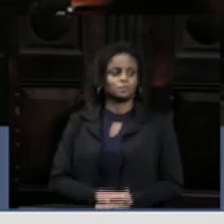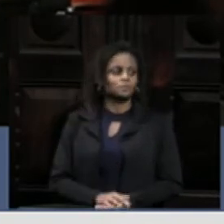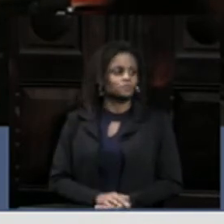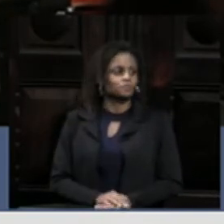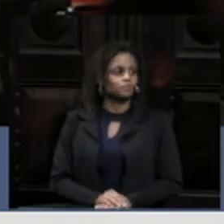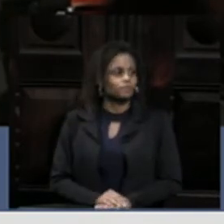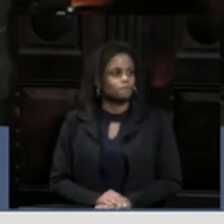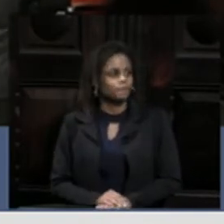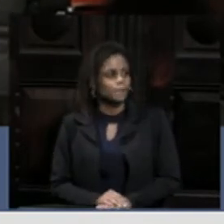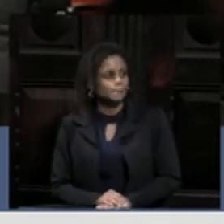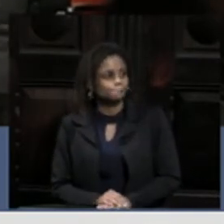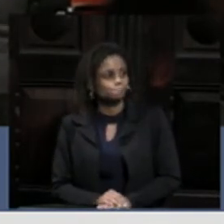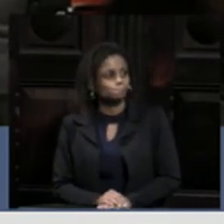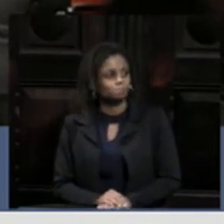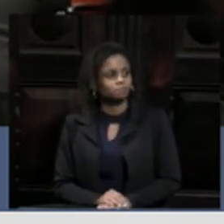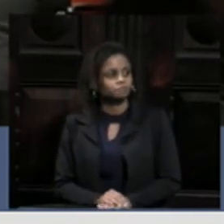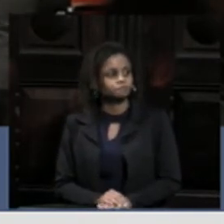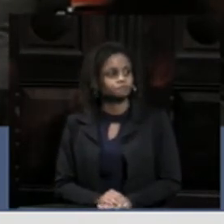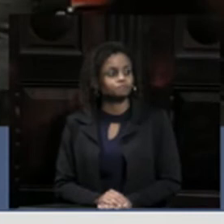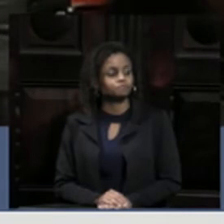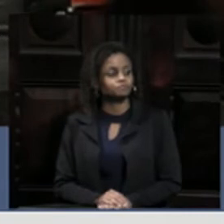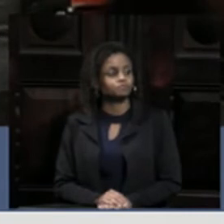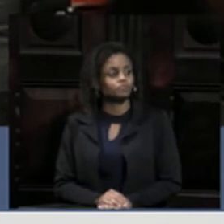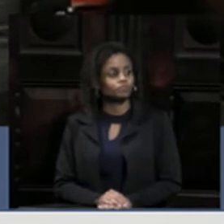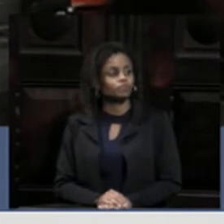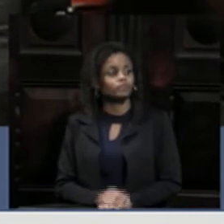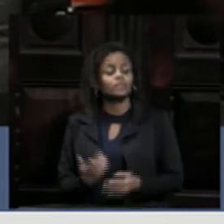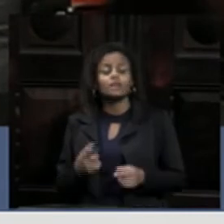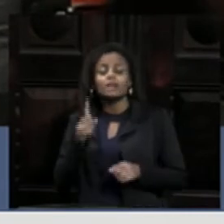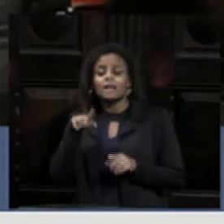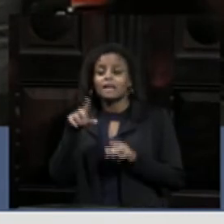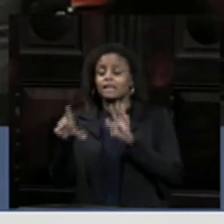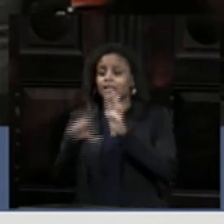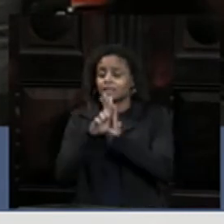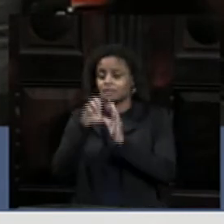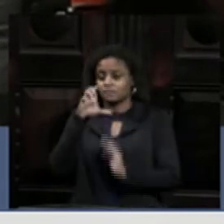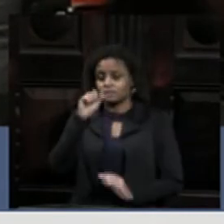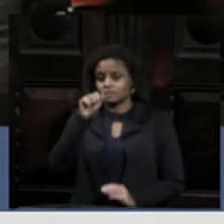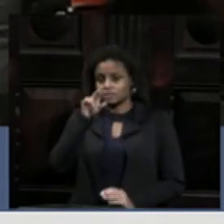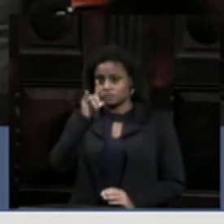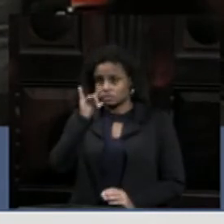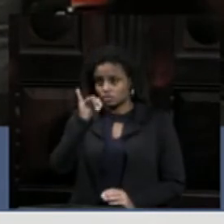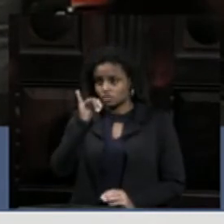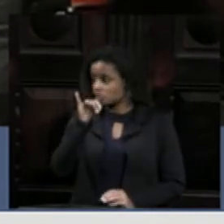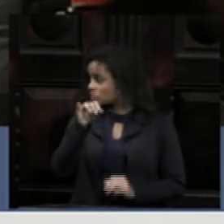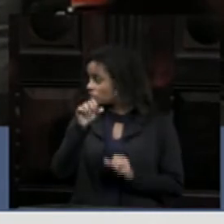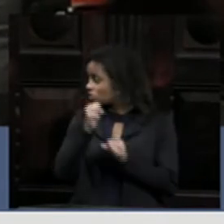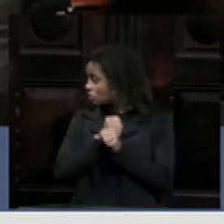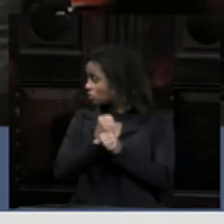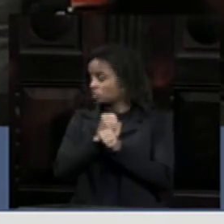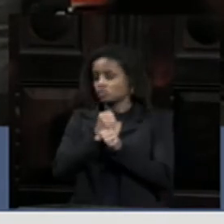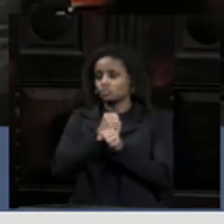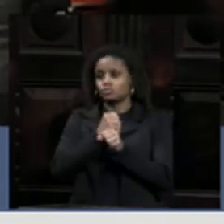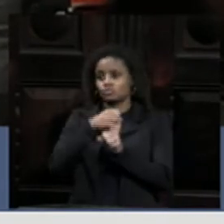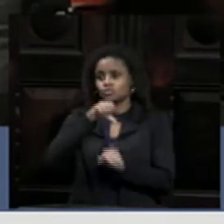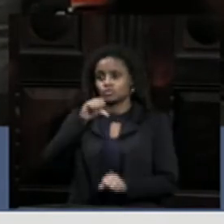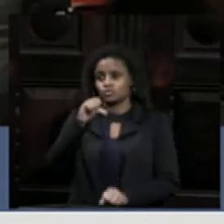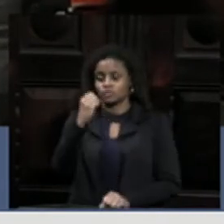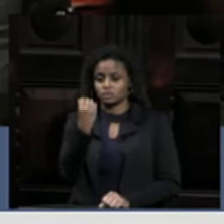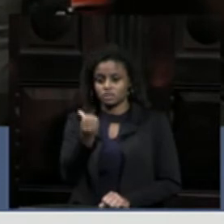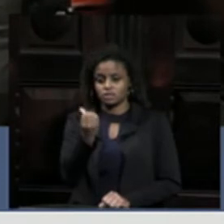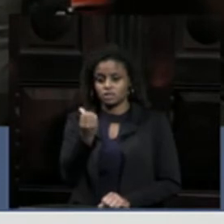Esse dispositivo da Lei Candir, que é de 96, as compensações que vêm